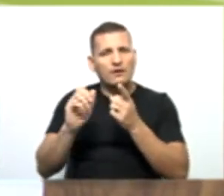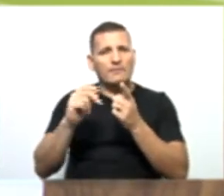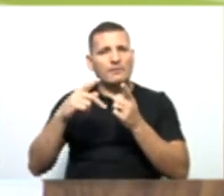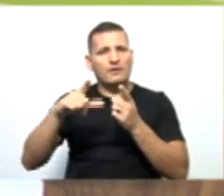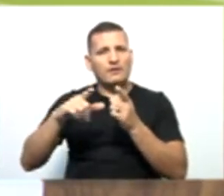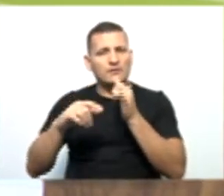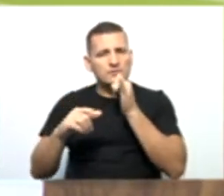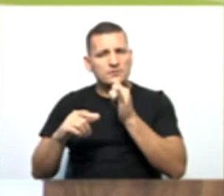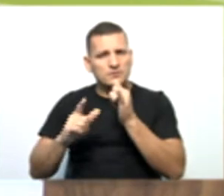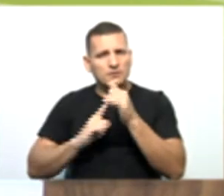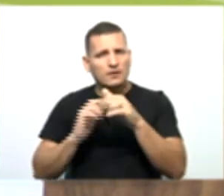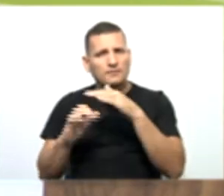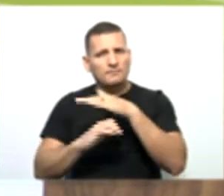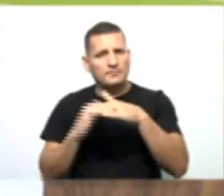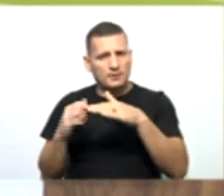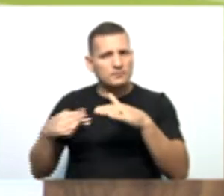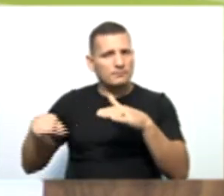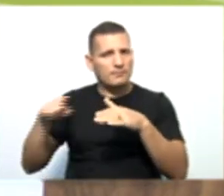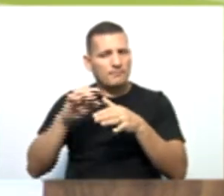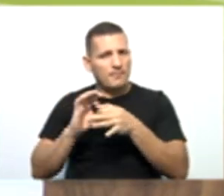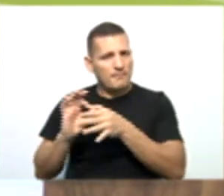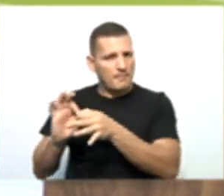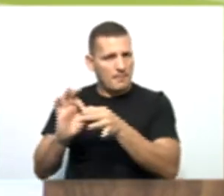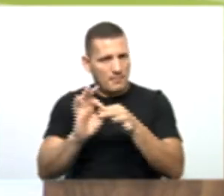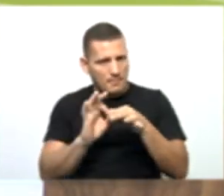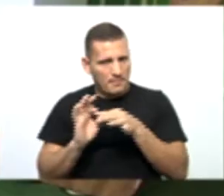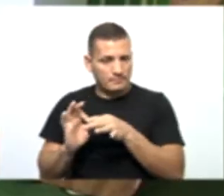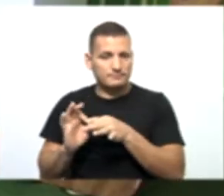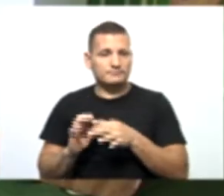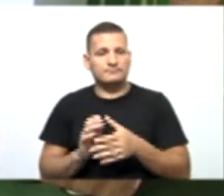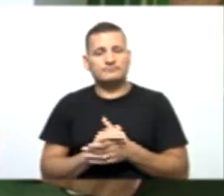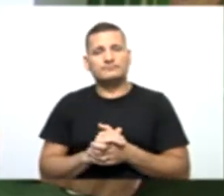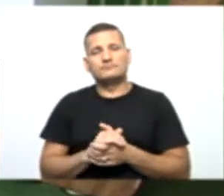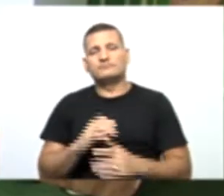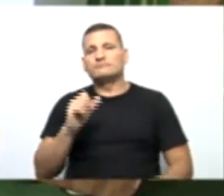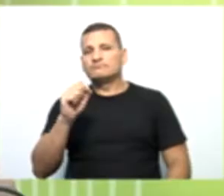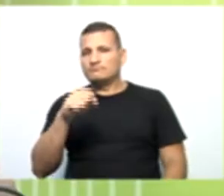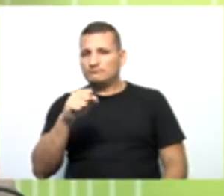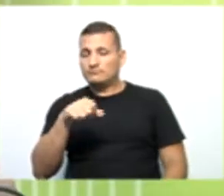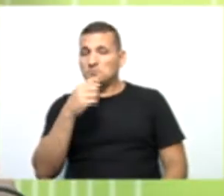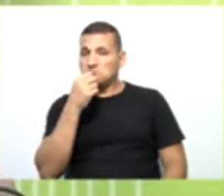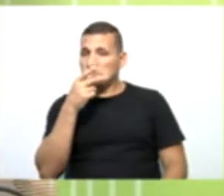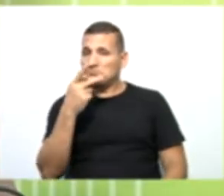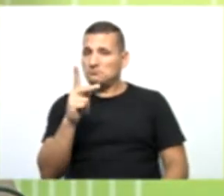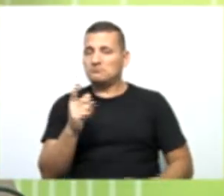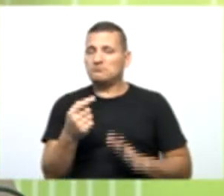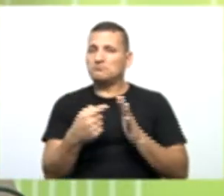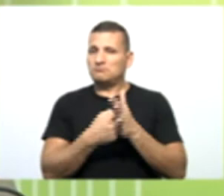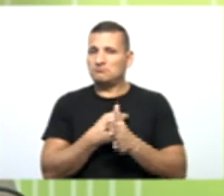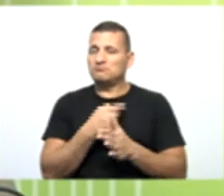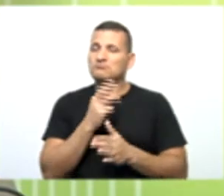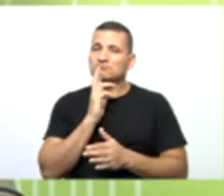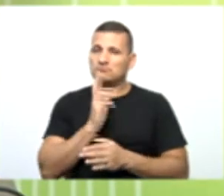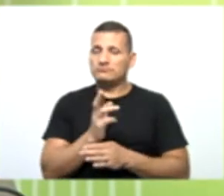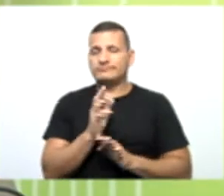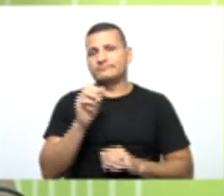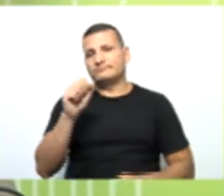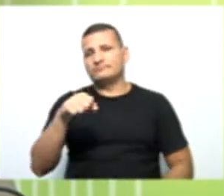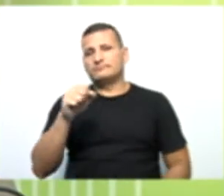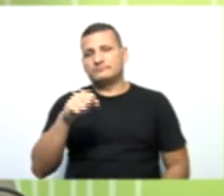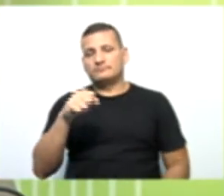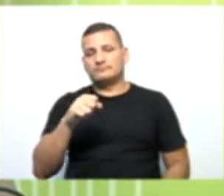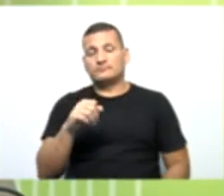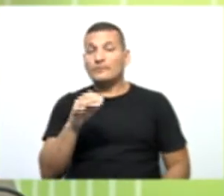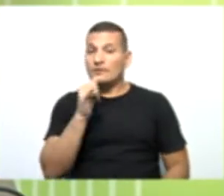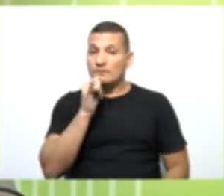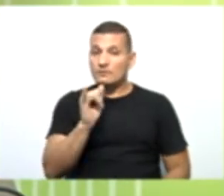há vínculo dessas pessoas, desses participantes? Sim, muito boa pergunta. E eu respondo que sim. Para